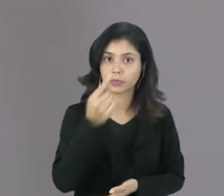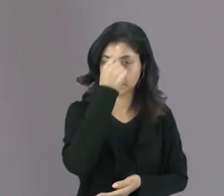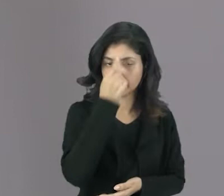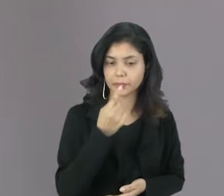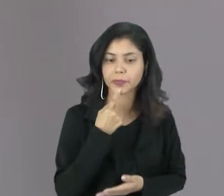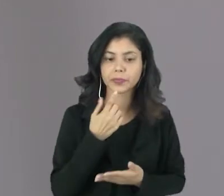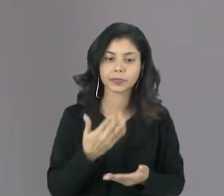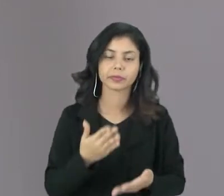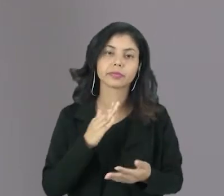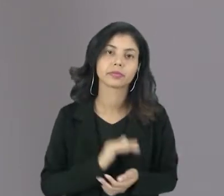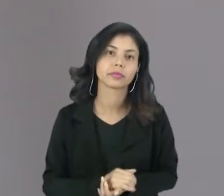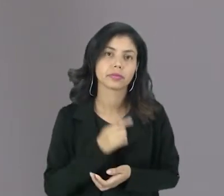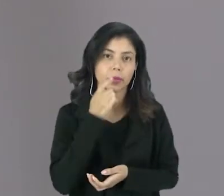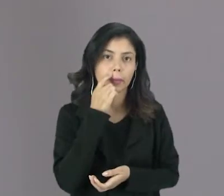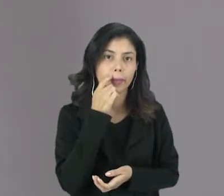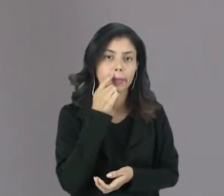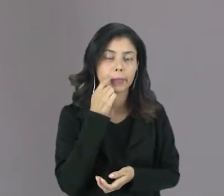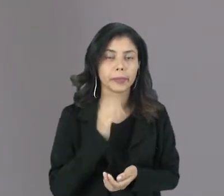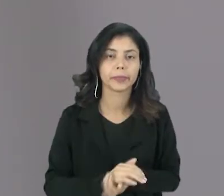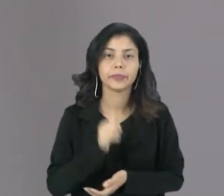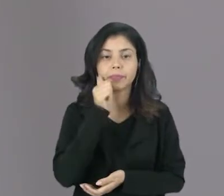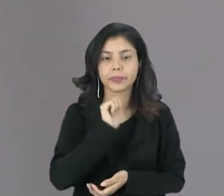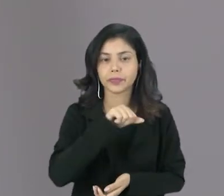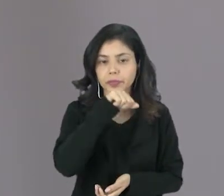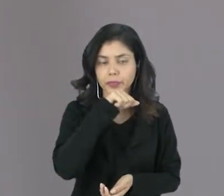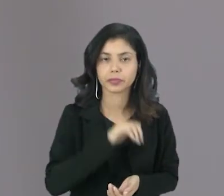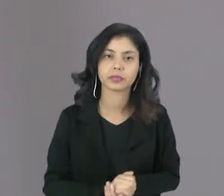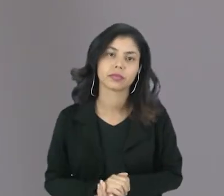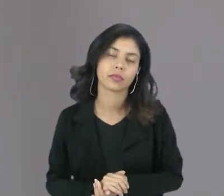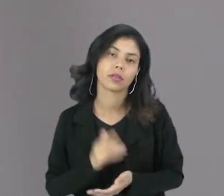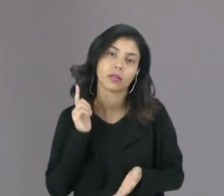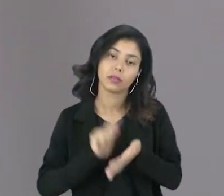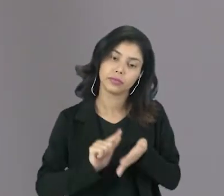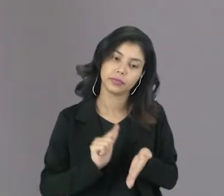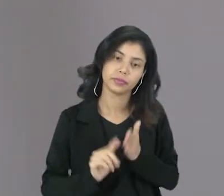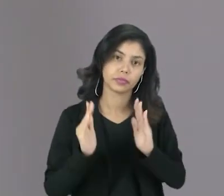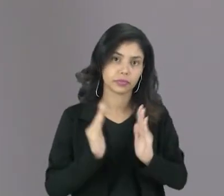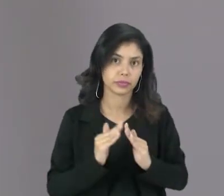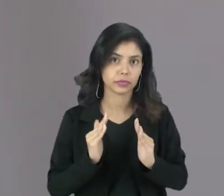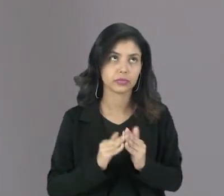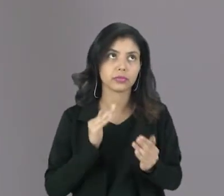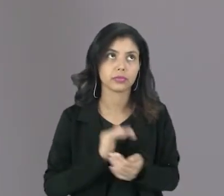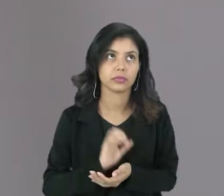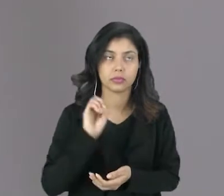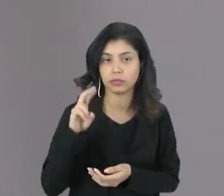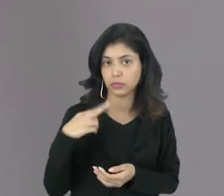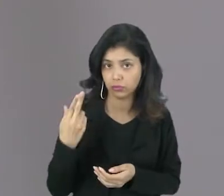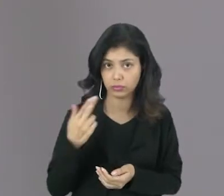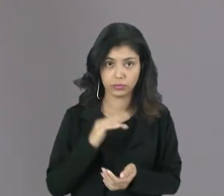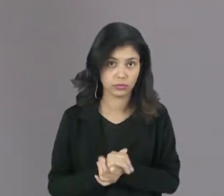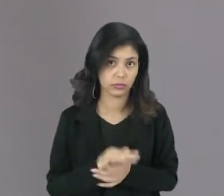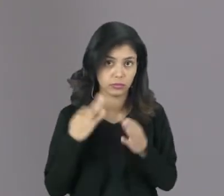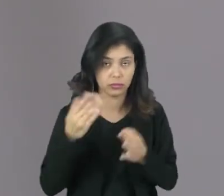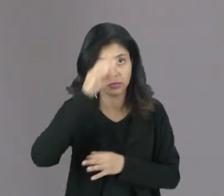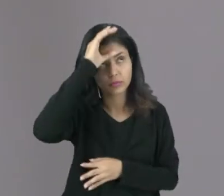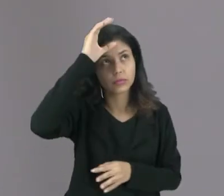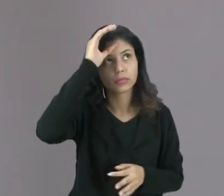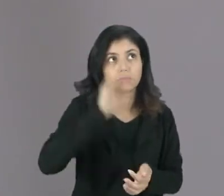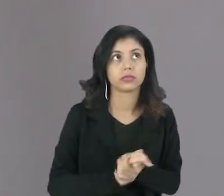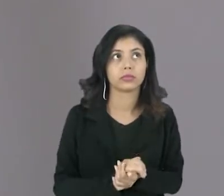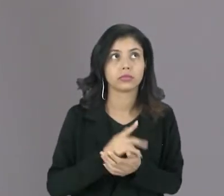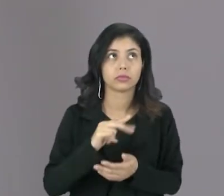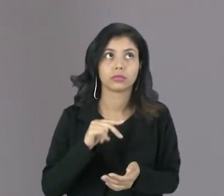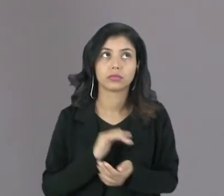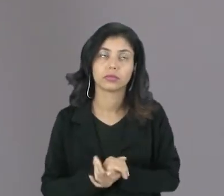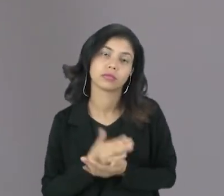outra imagem aqui a mãe está limpando a casa mãe outra família uma de tia a